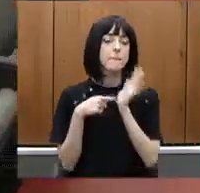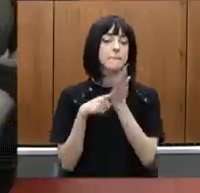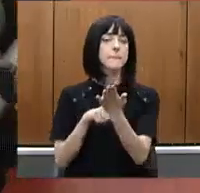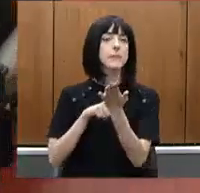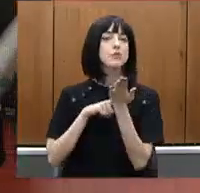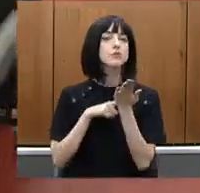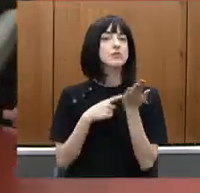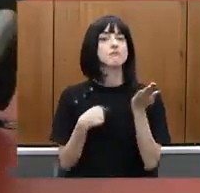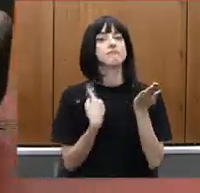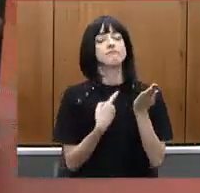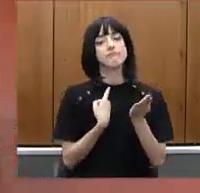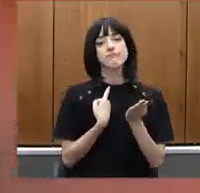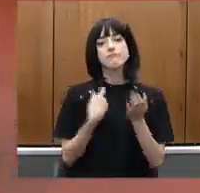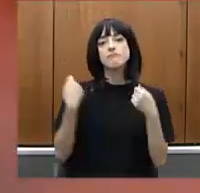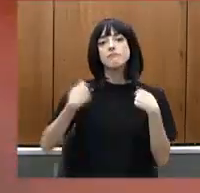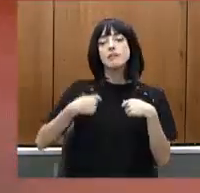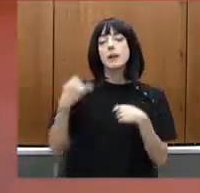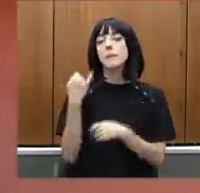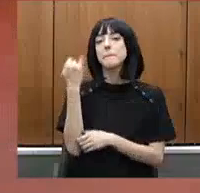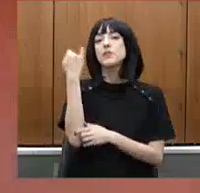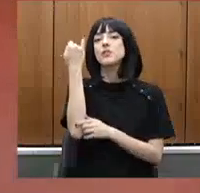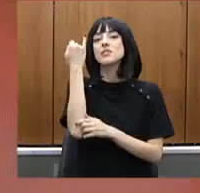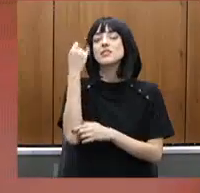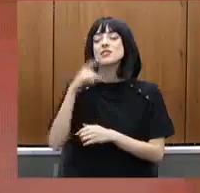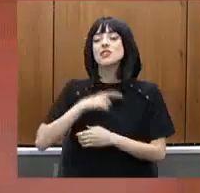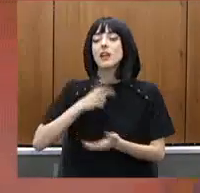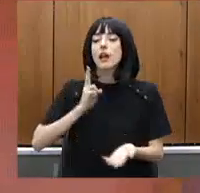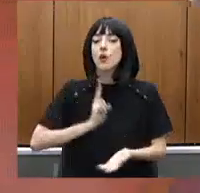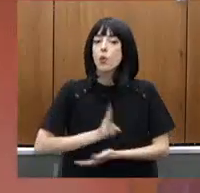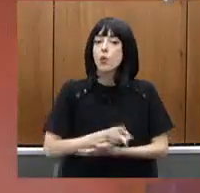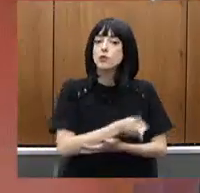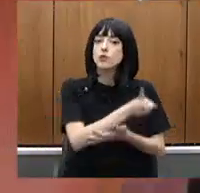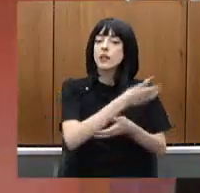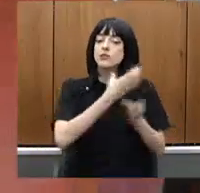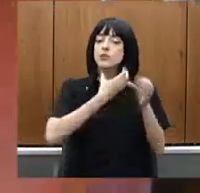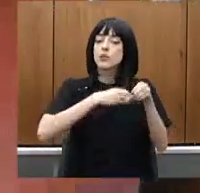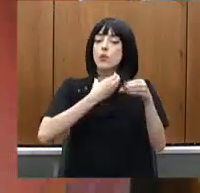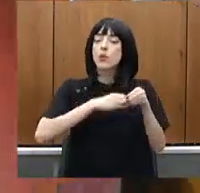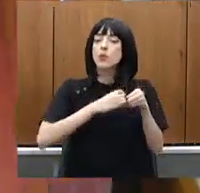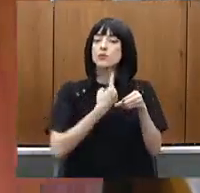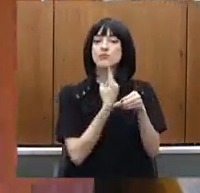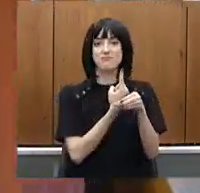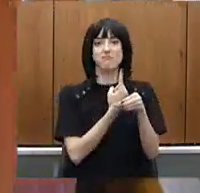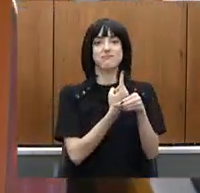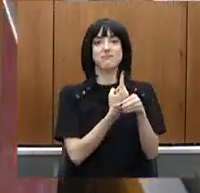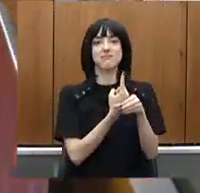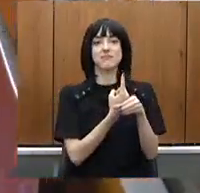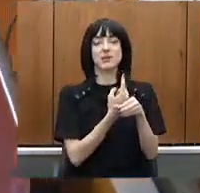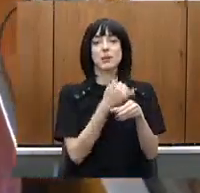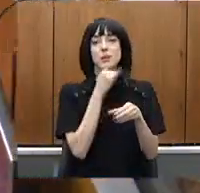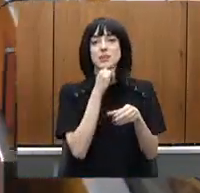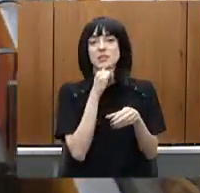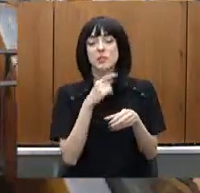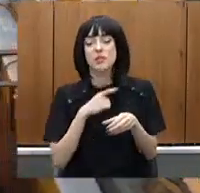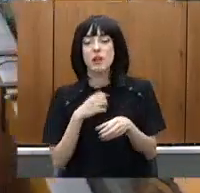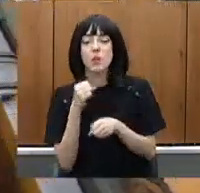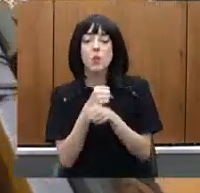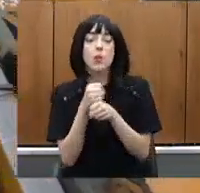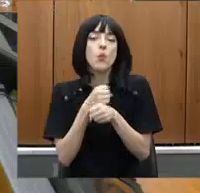continuidade aos concursos um concurso nosso a gente gasta um ano para preparar um ano para poder